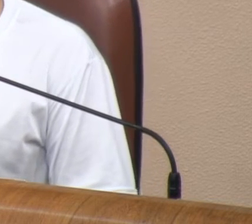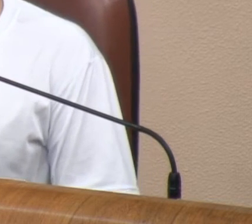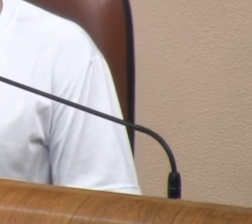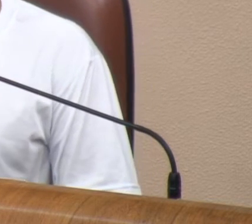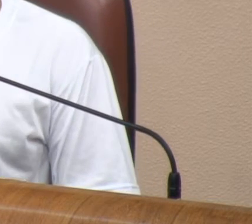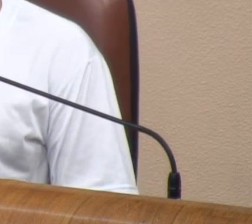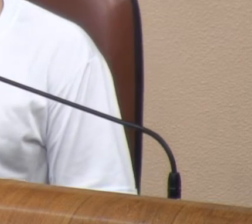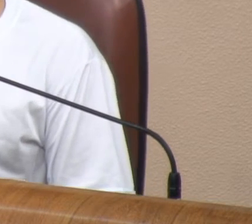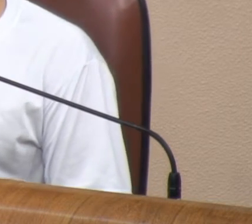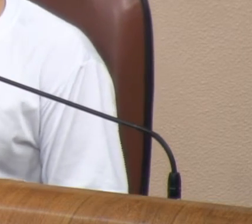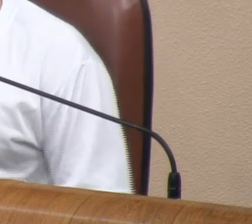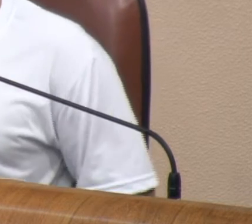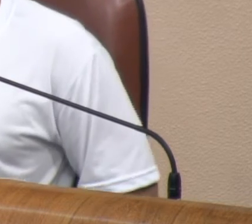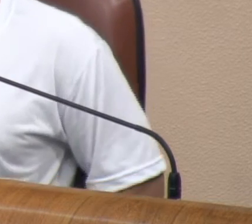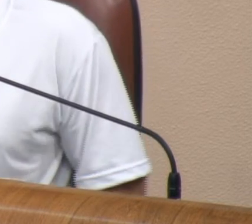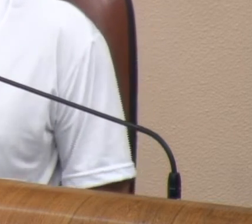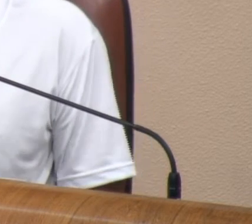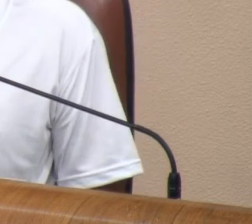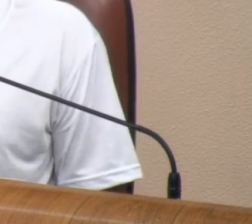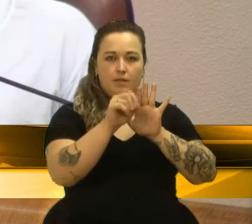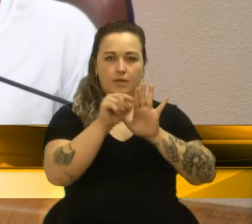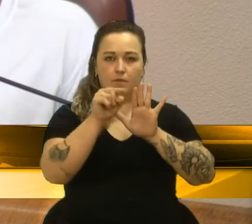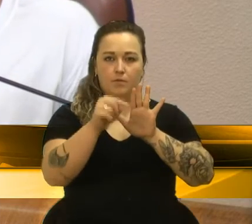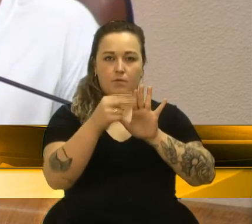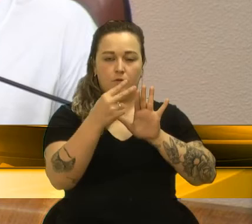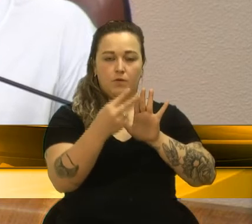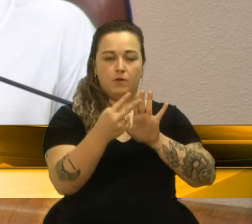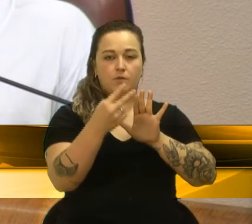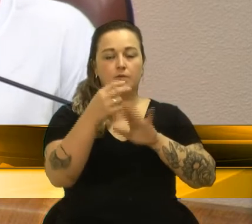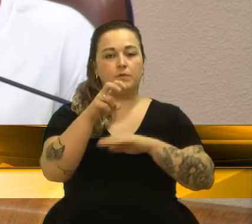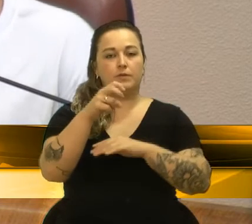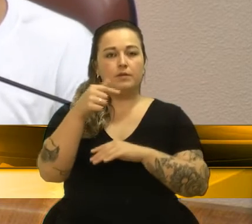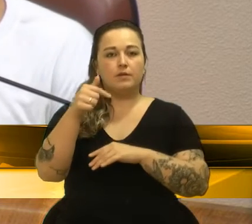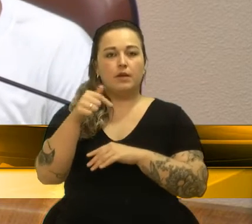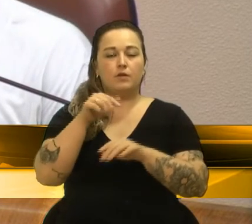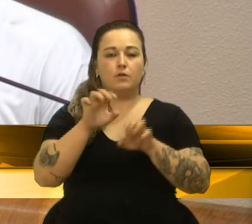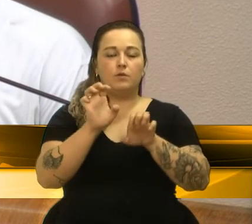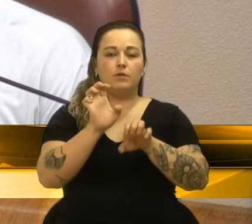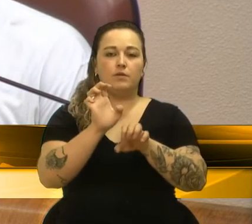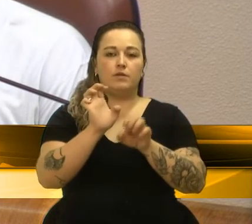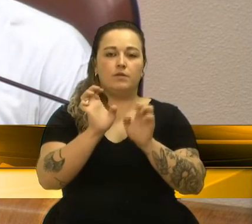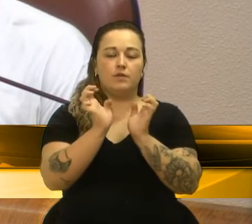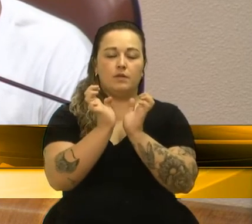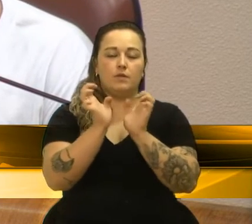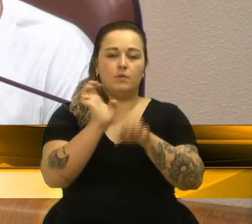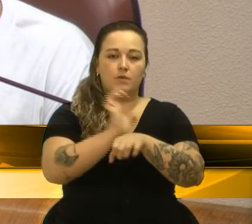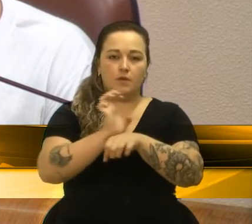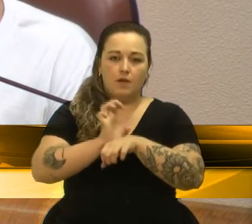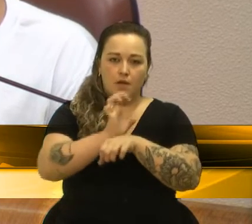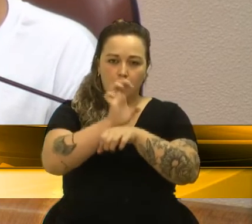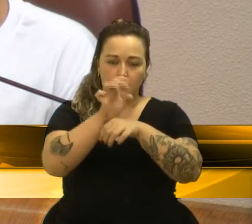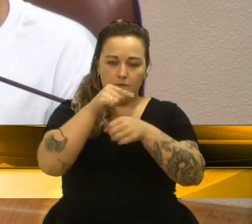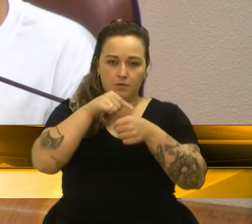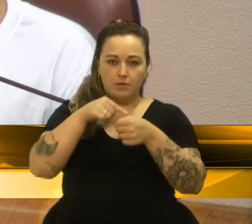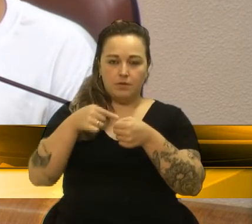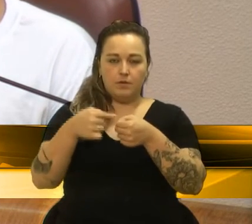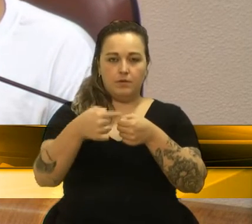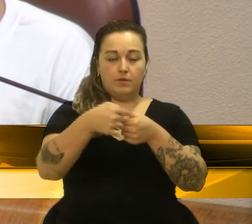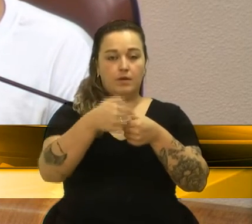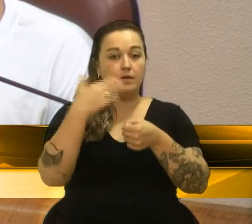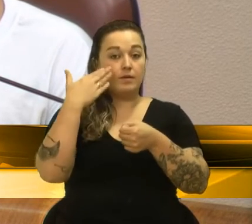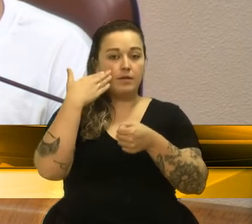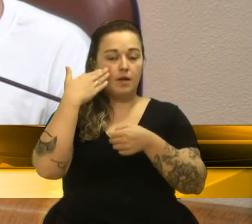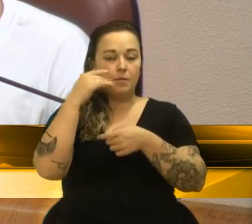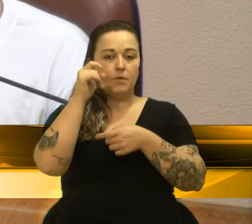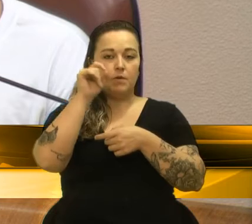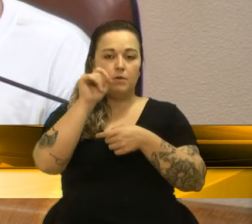especial a Lei 10.257 de 2001, Estatuto da Cidade, que fornece embasamento para a defesa de direitos e reconhecimentos de cidades. Sabe-se que o espaço